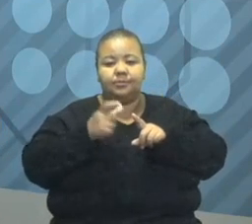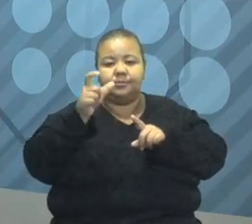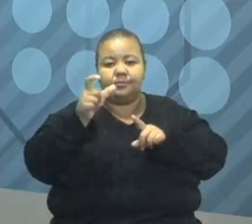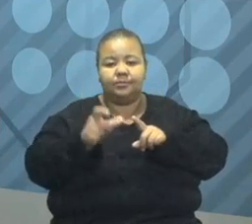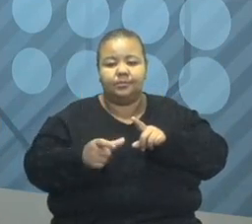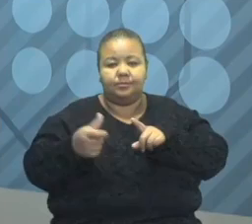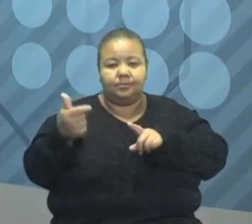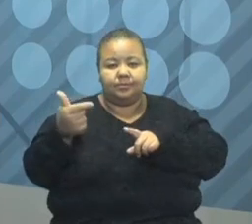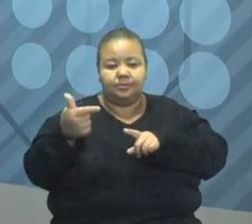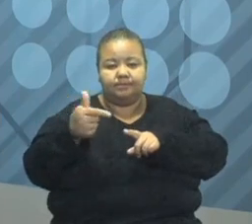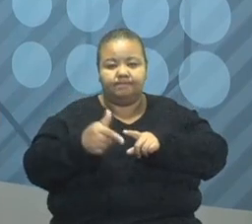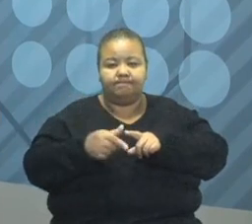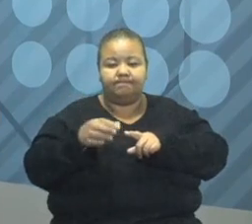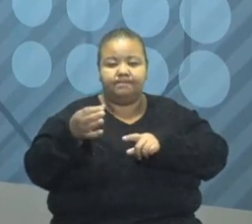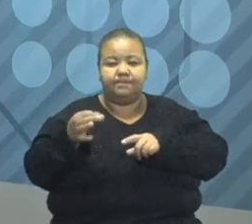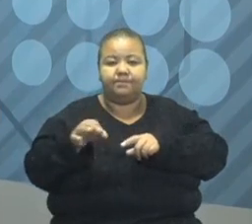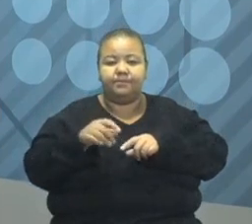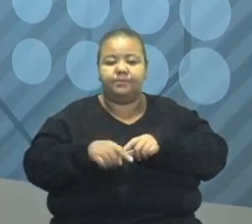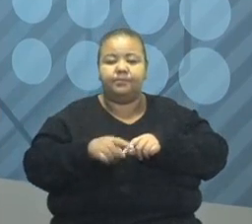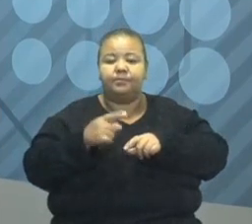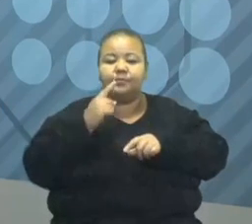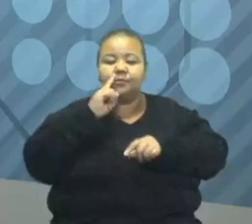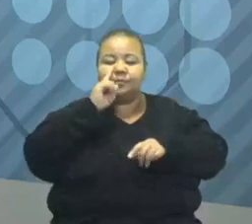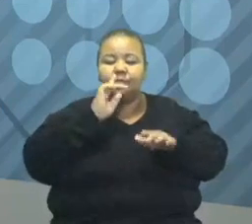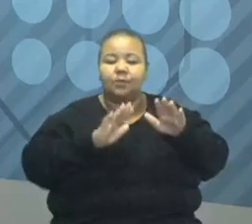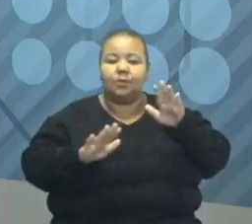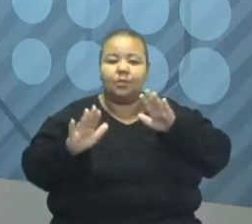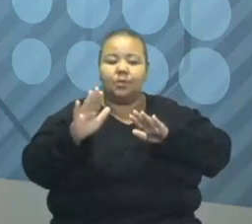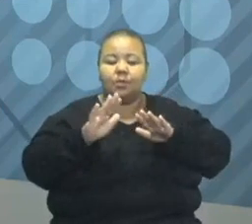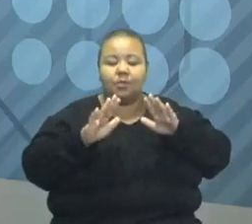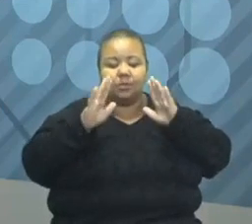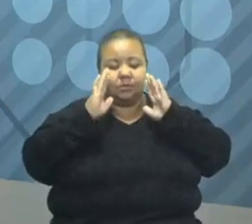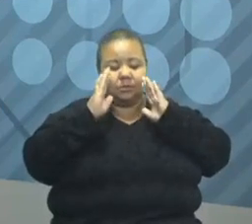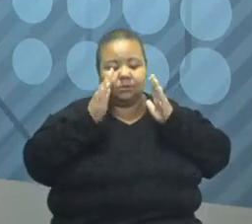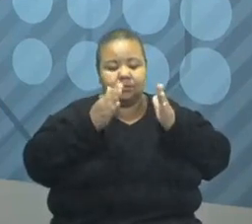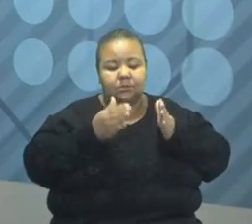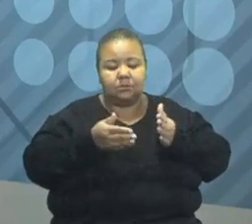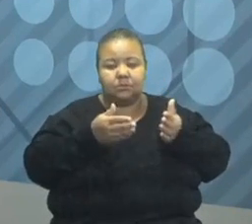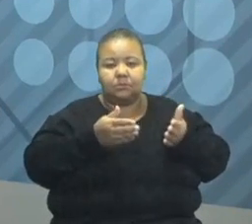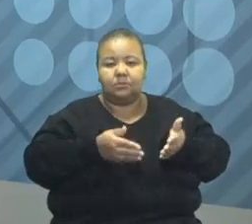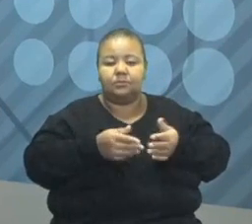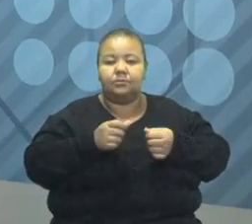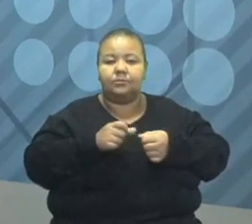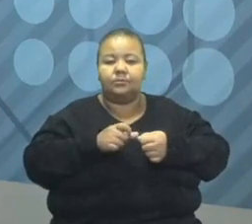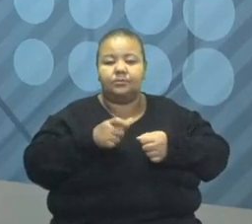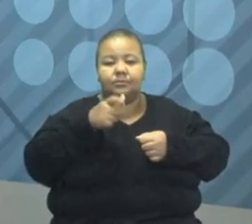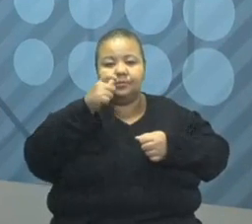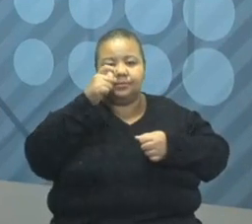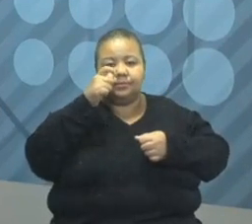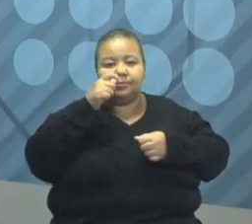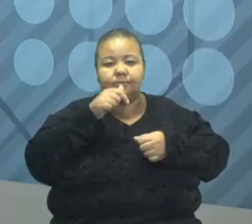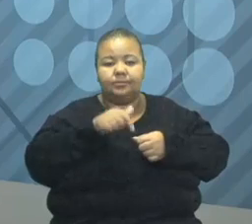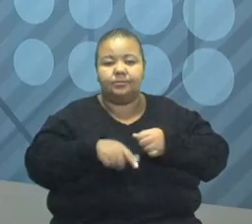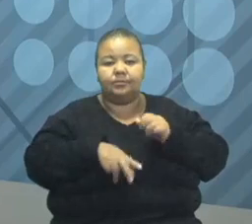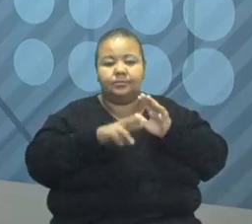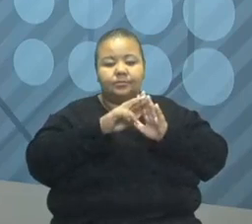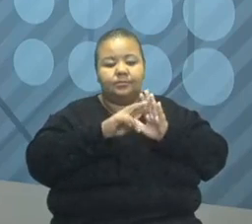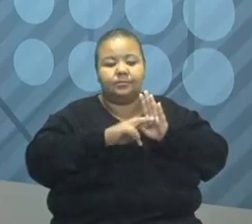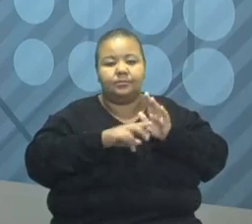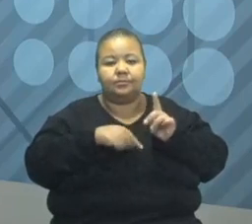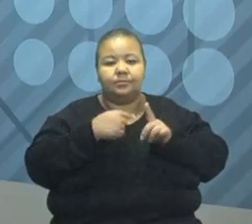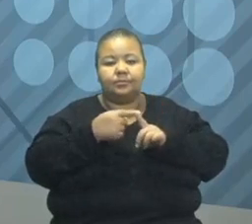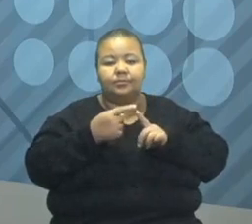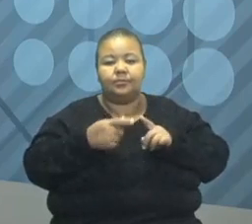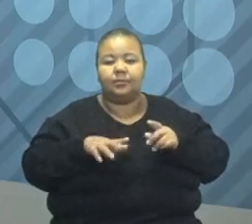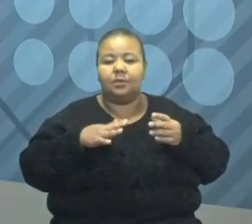segunda matriz, certo? Então, tomando cuidado, atenção, com essas operações, verificando as regras de sinais,